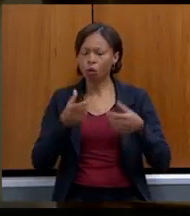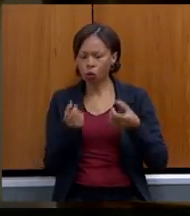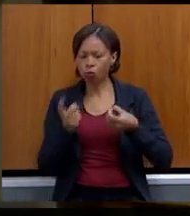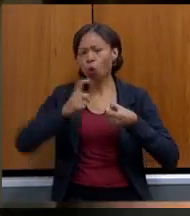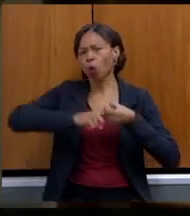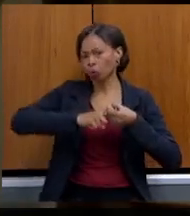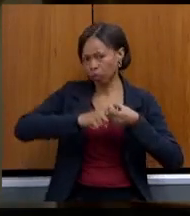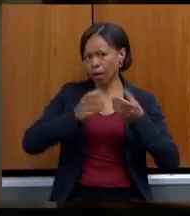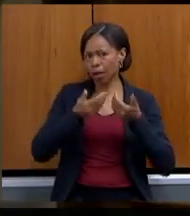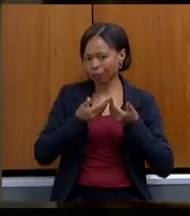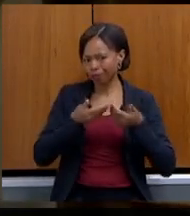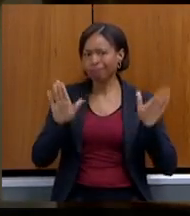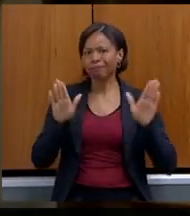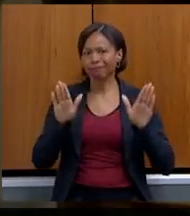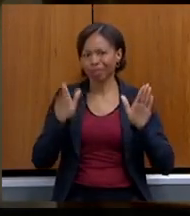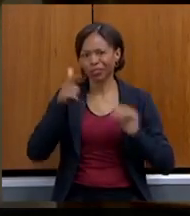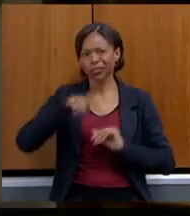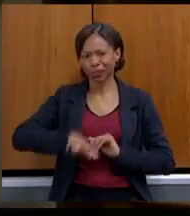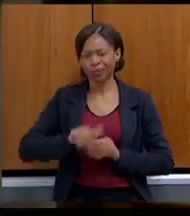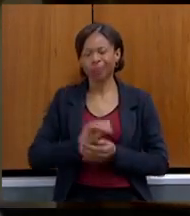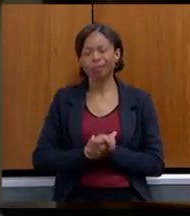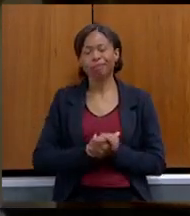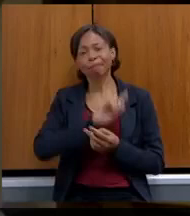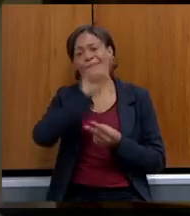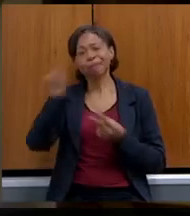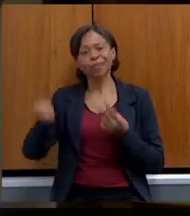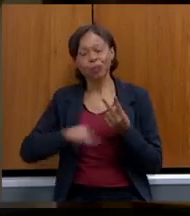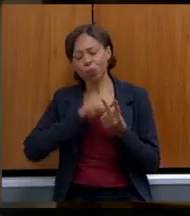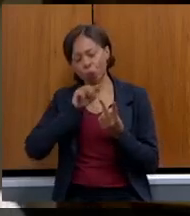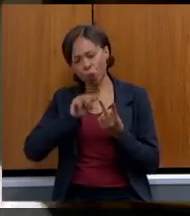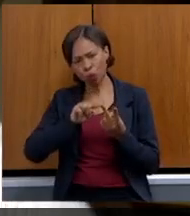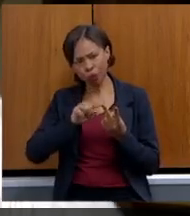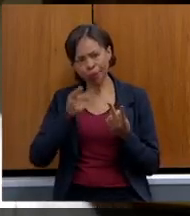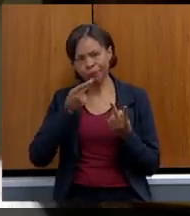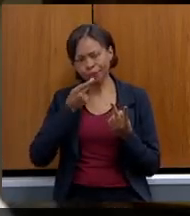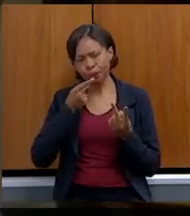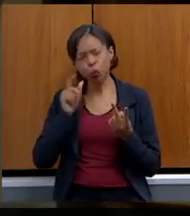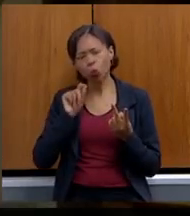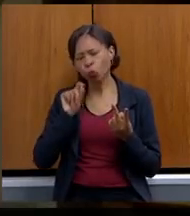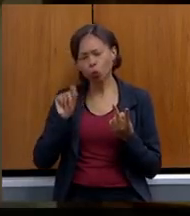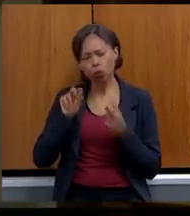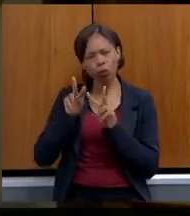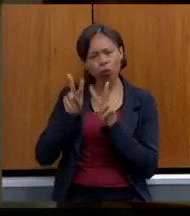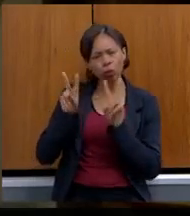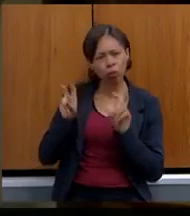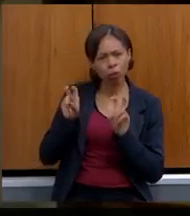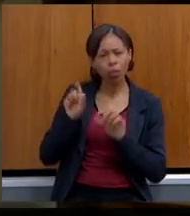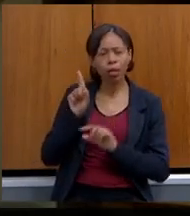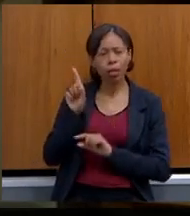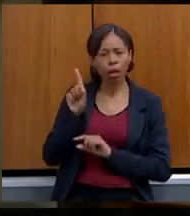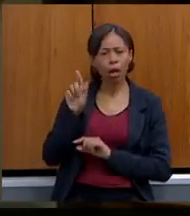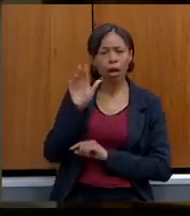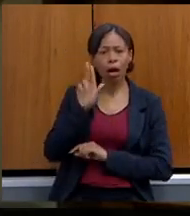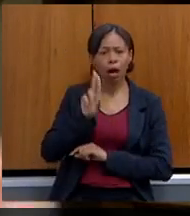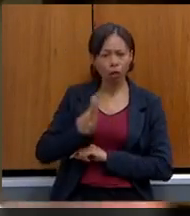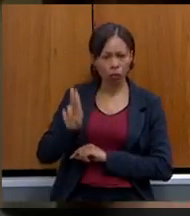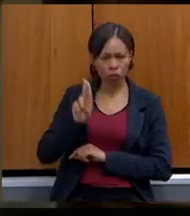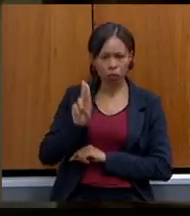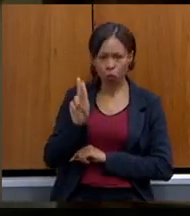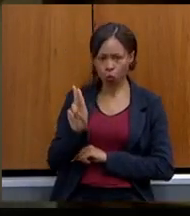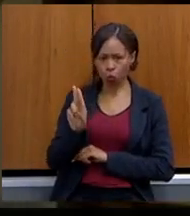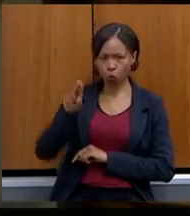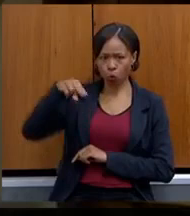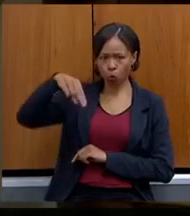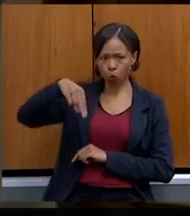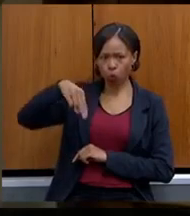e ganhar o tempo perdido segunda fala secretária eu eu volto a falar sobre a um demônio eu moro em